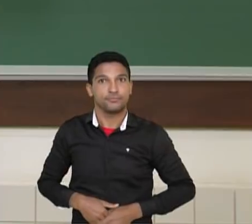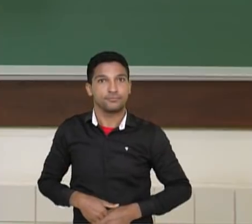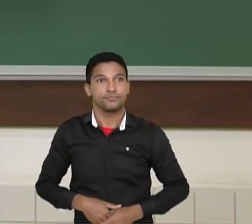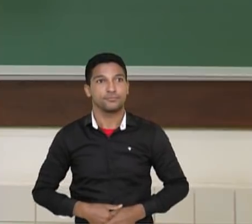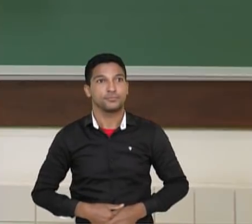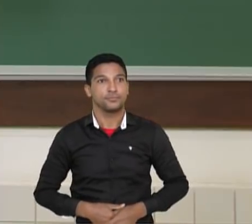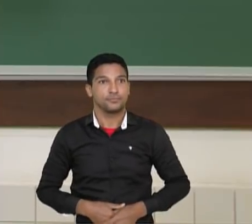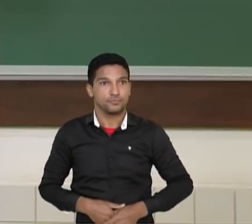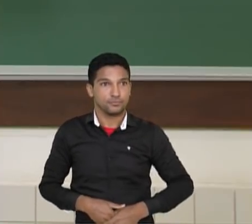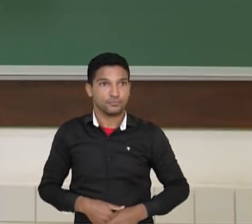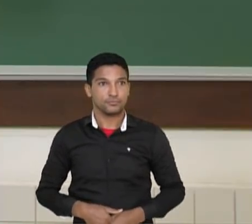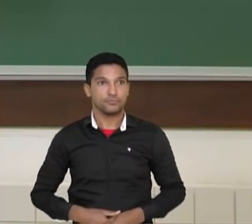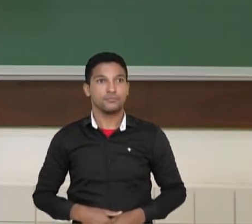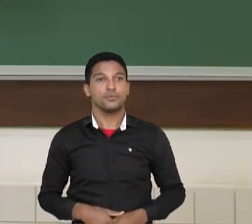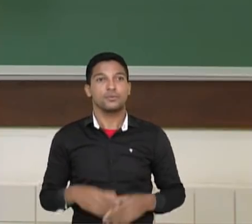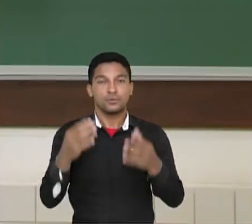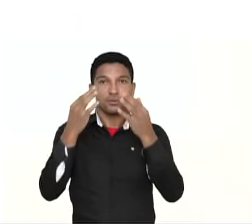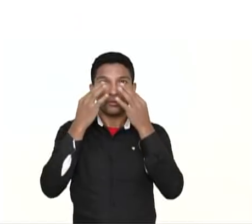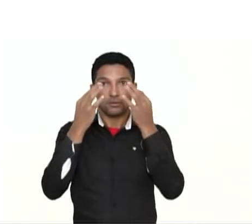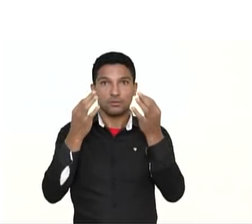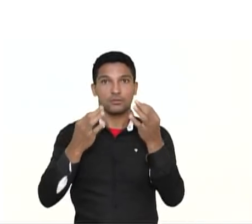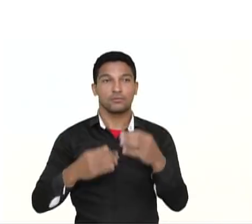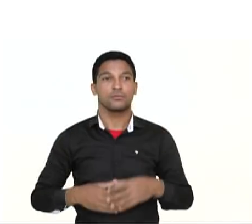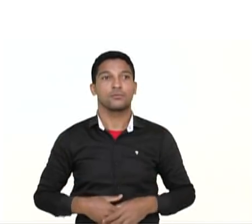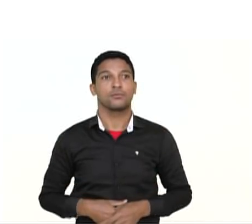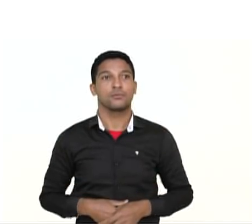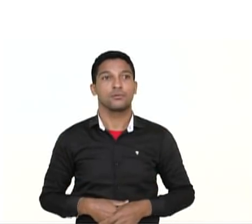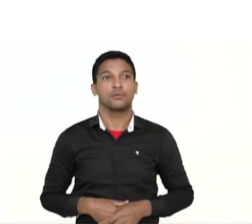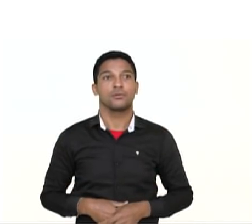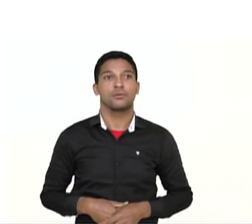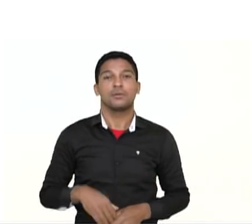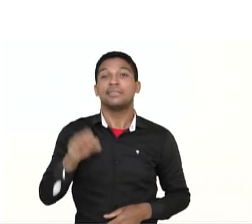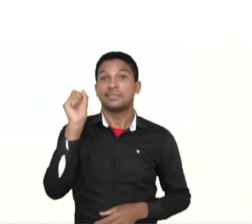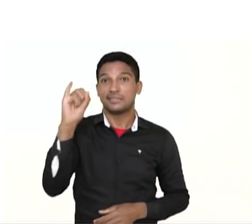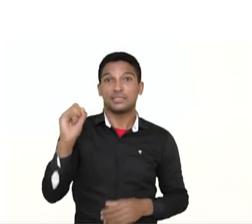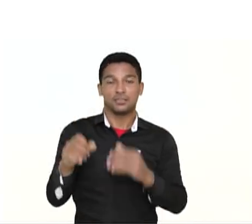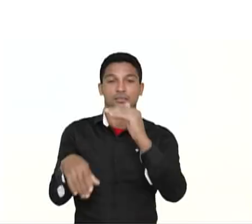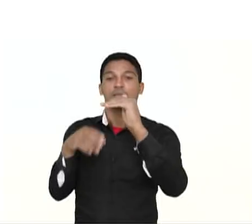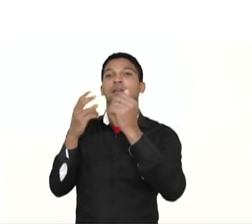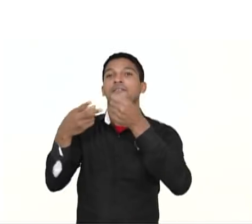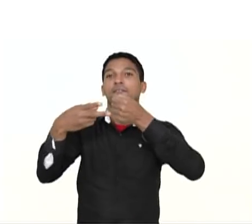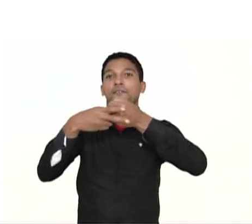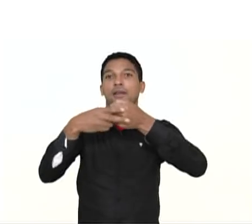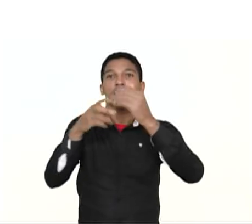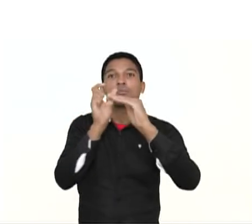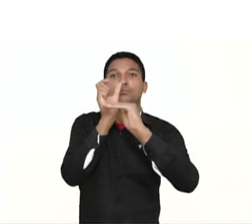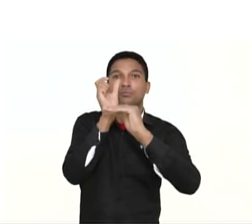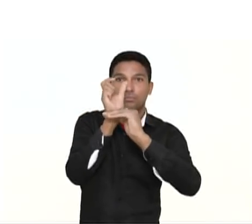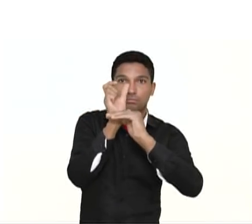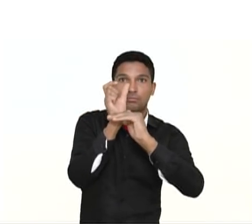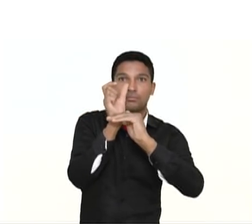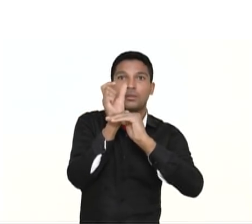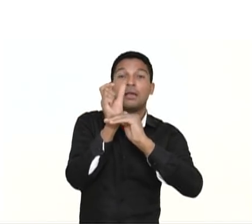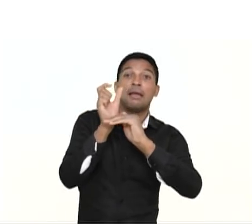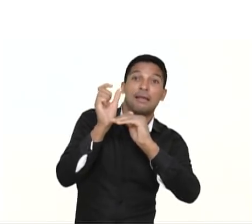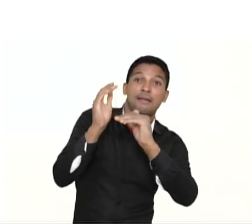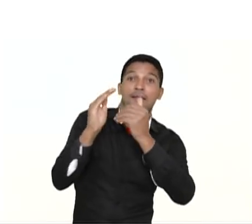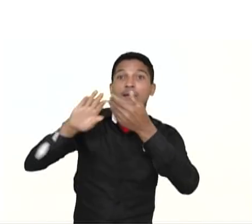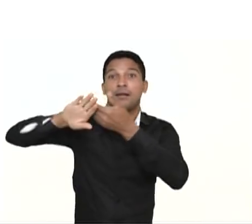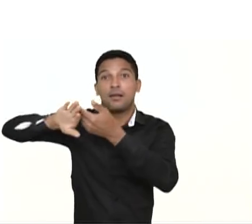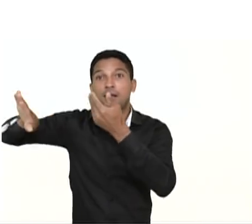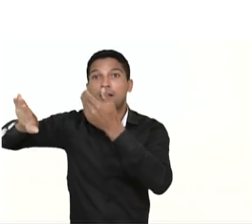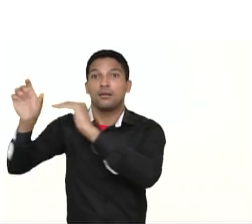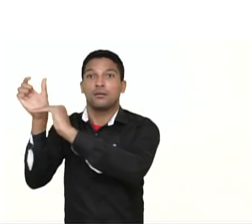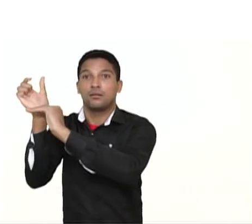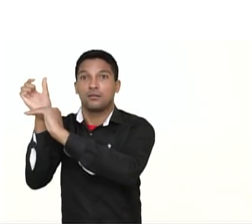ali nesse detalhe, né? Que estando espaçado, né, a presença de 2 verbos, então, nós temos 2